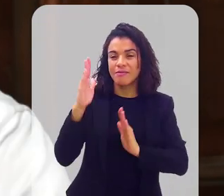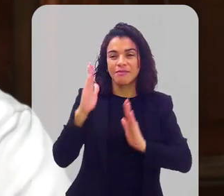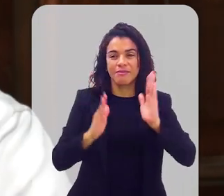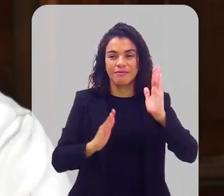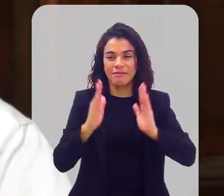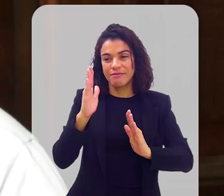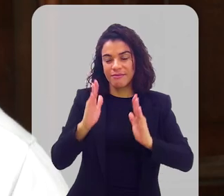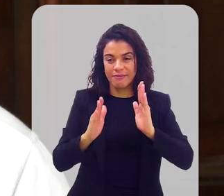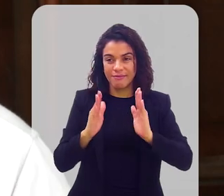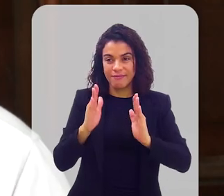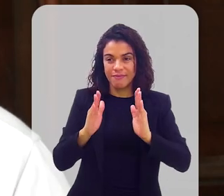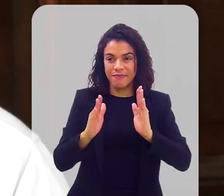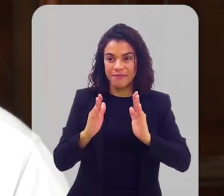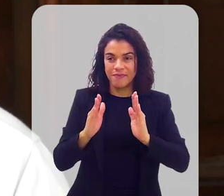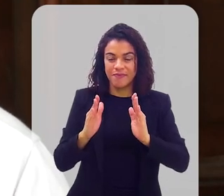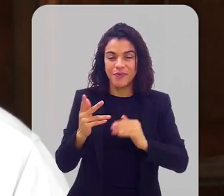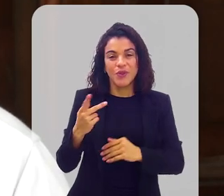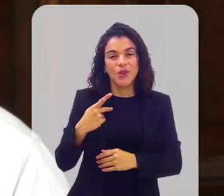então, nós...